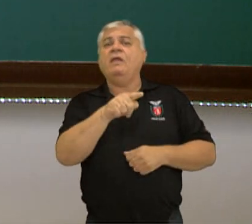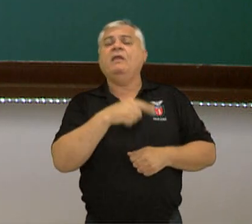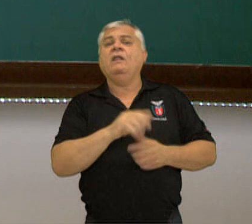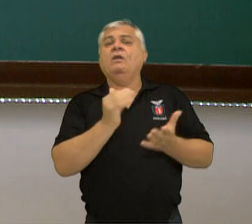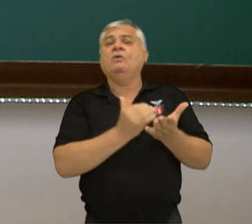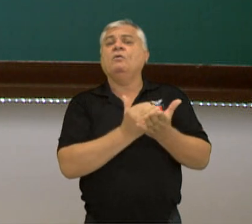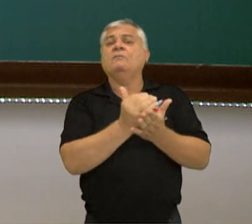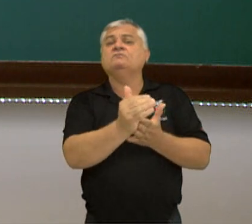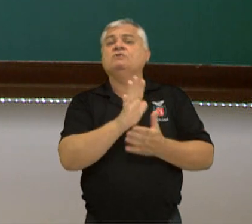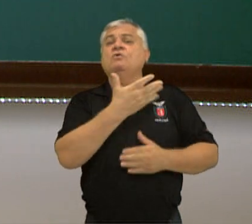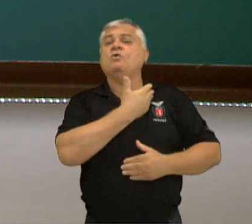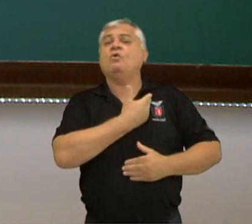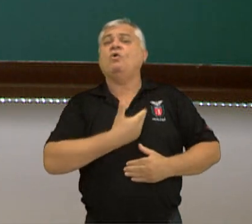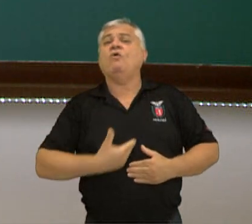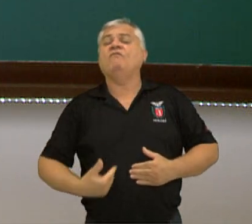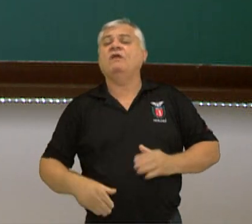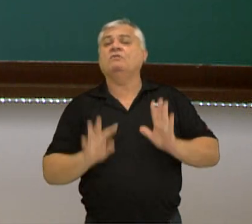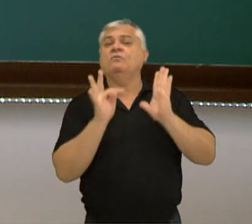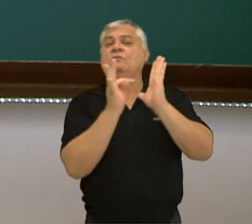um governo